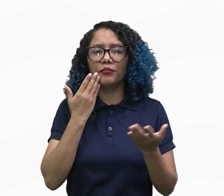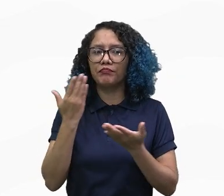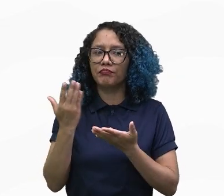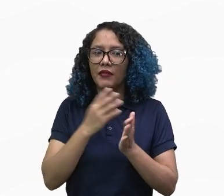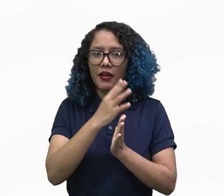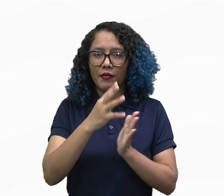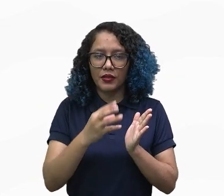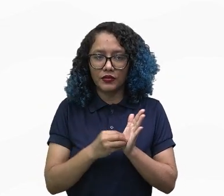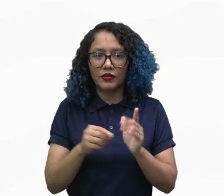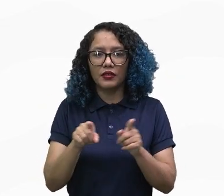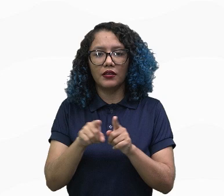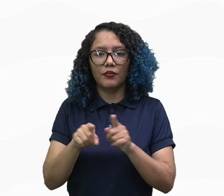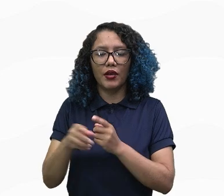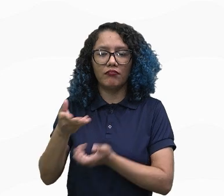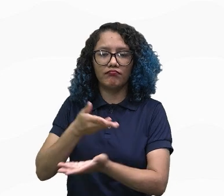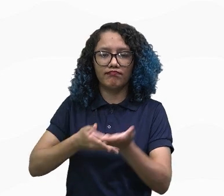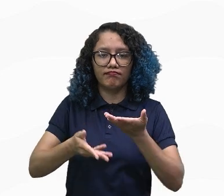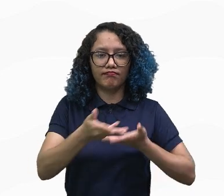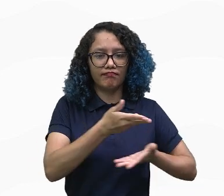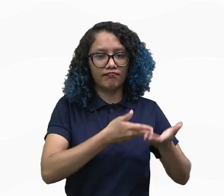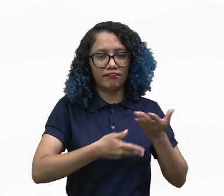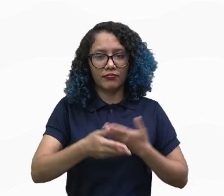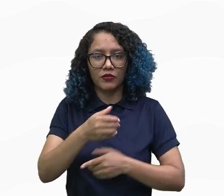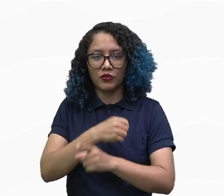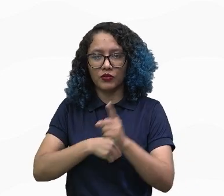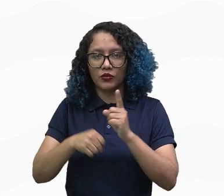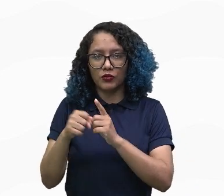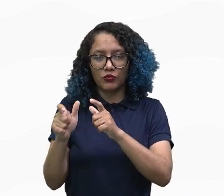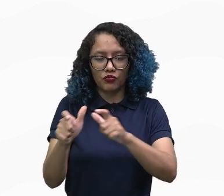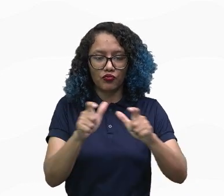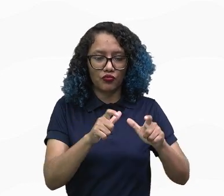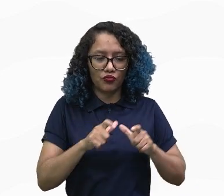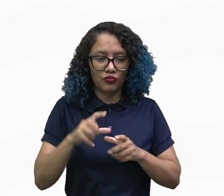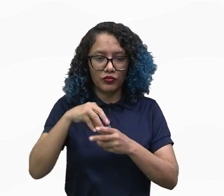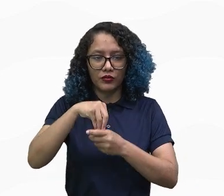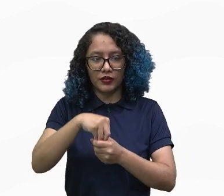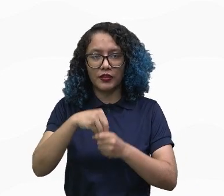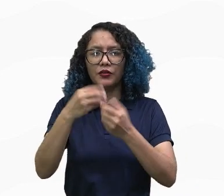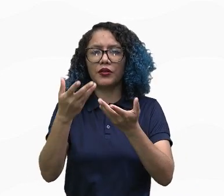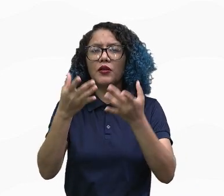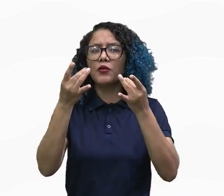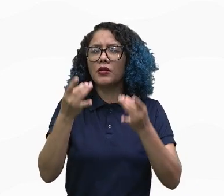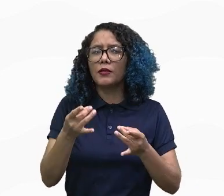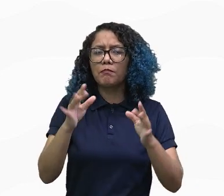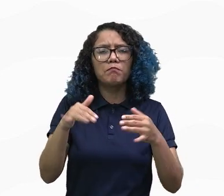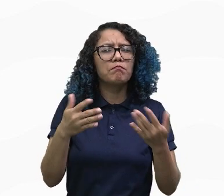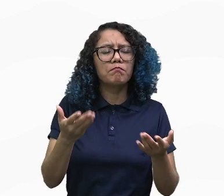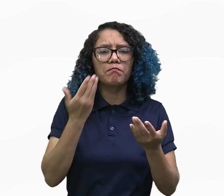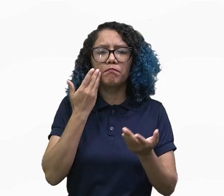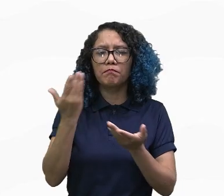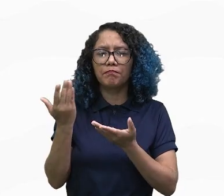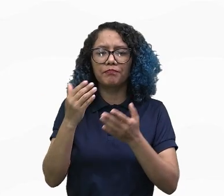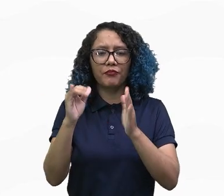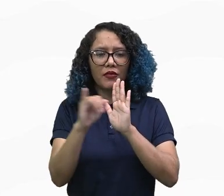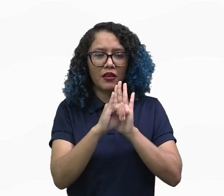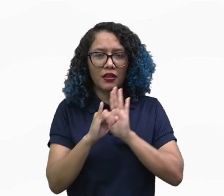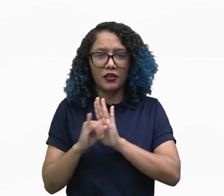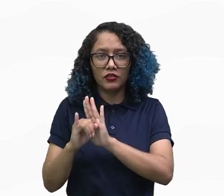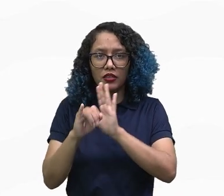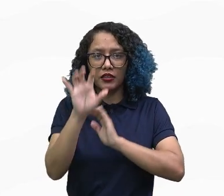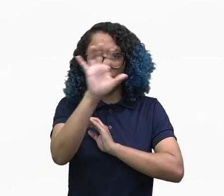é Amazônia e dinâmicas socioterritoriais. E como detalhamento nós temos